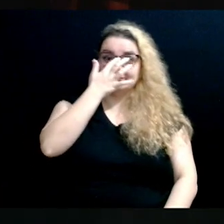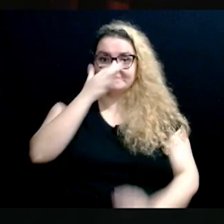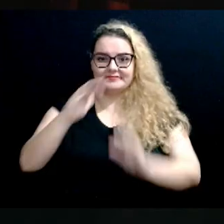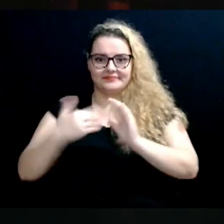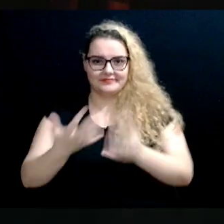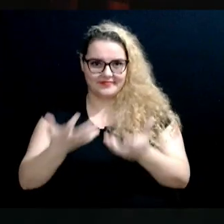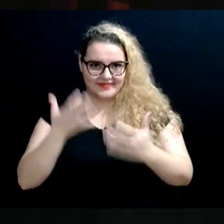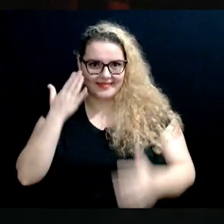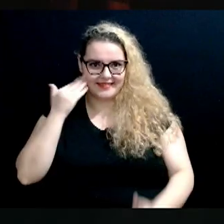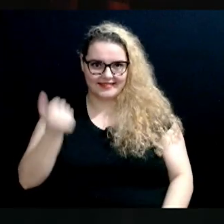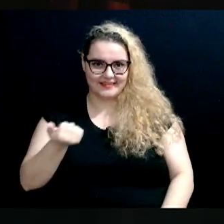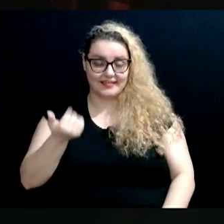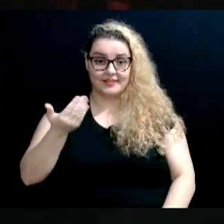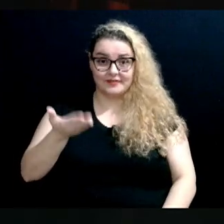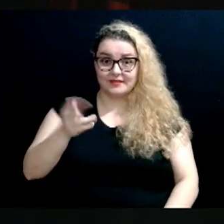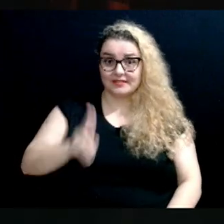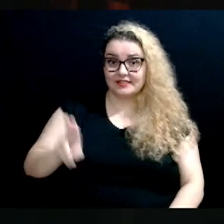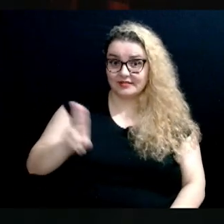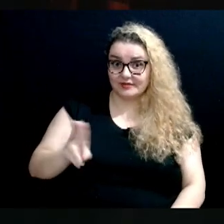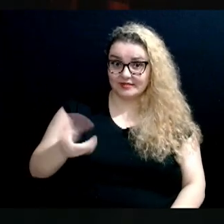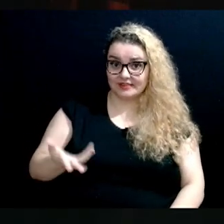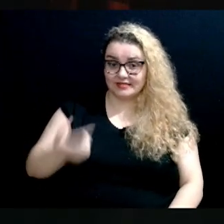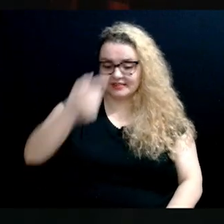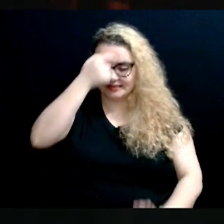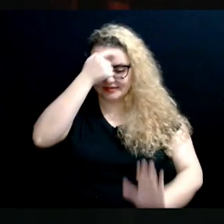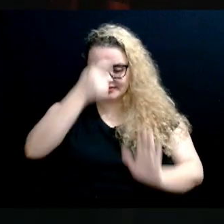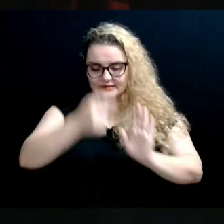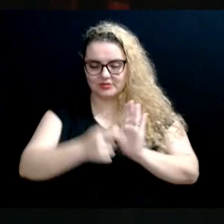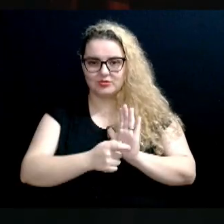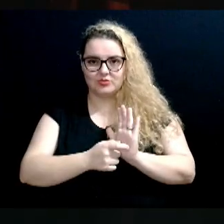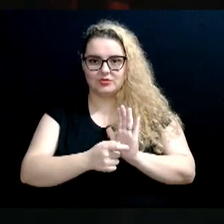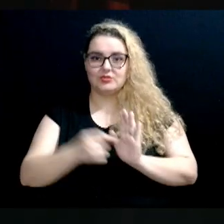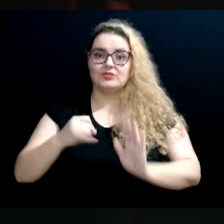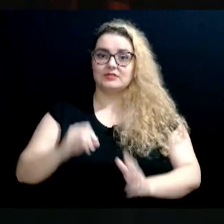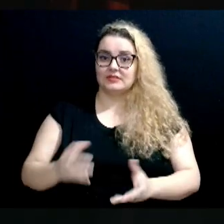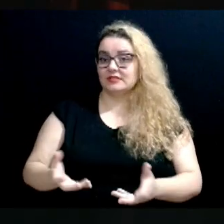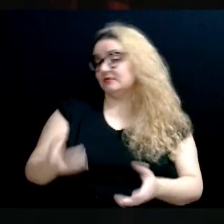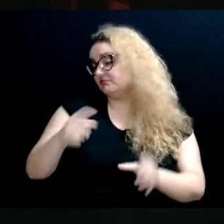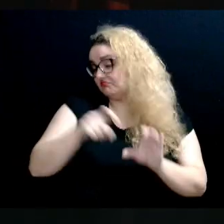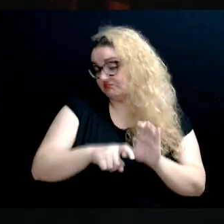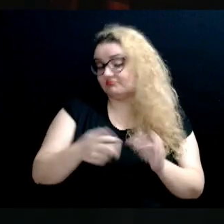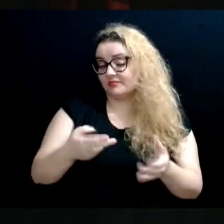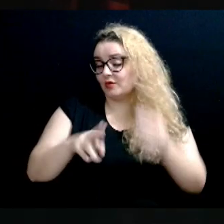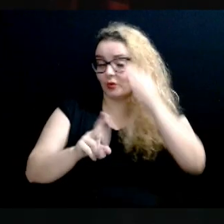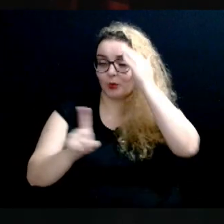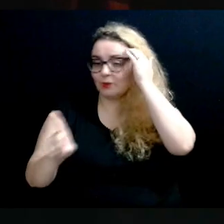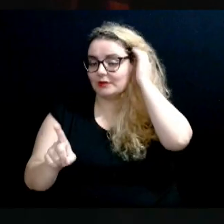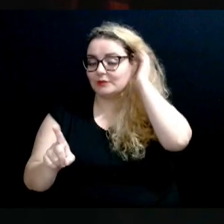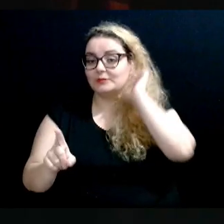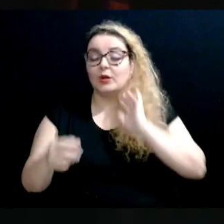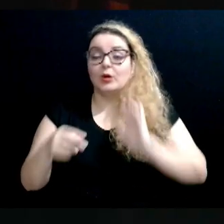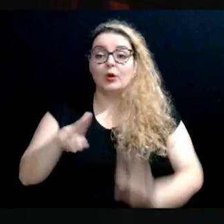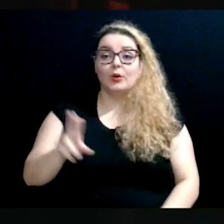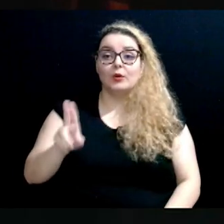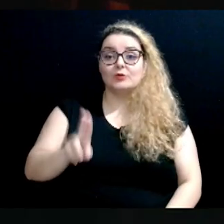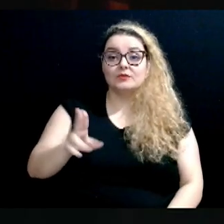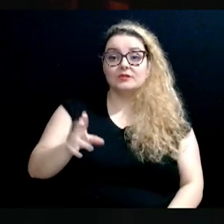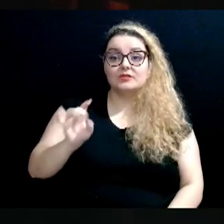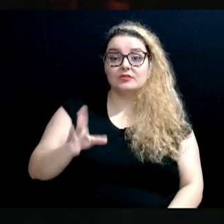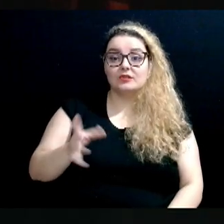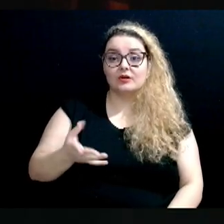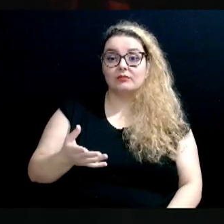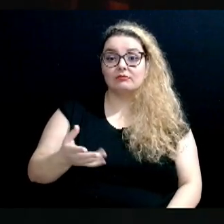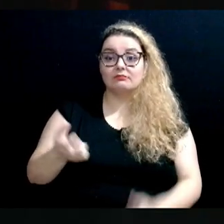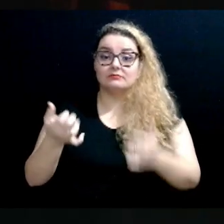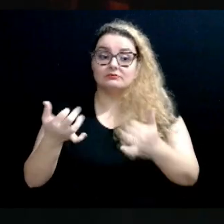está utilizando a inteligência artificial, se você está dependente dela ou se você utiliza ela somente para te orientar em